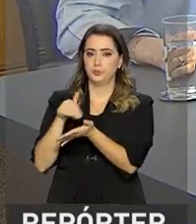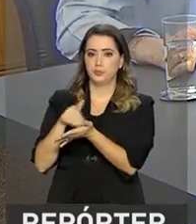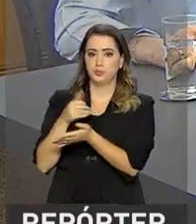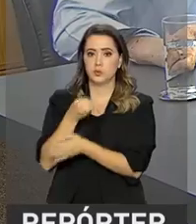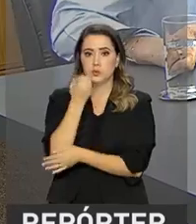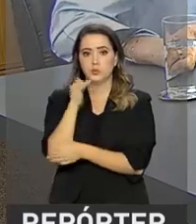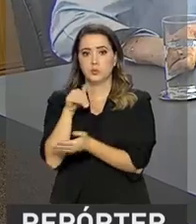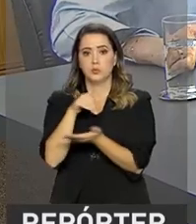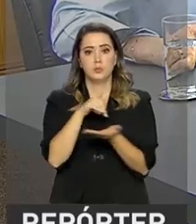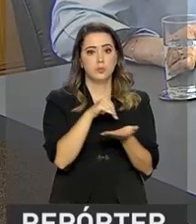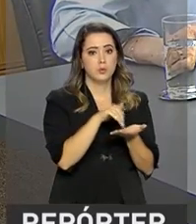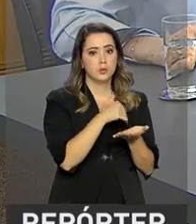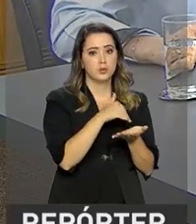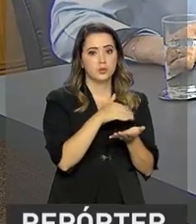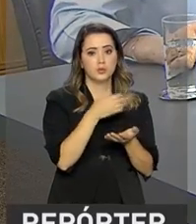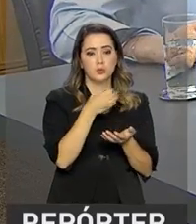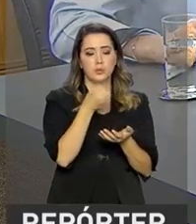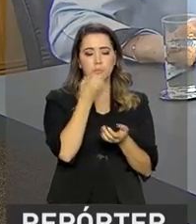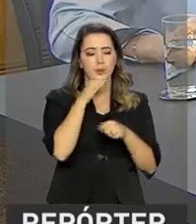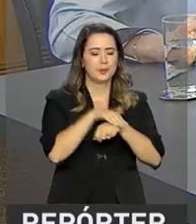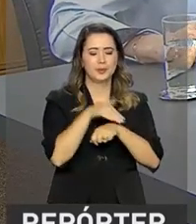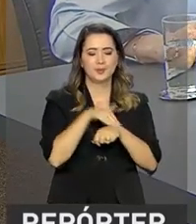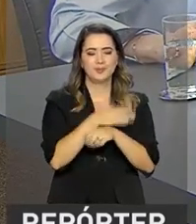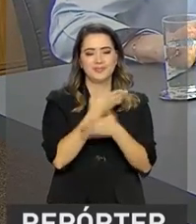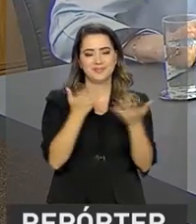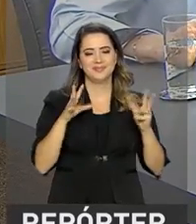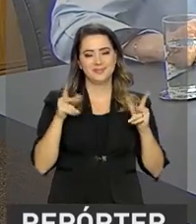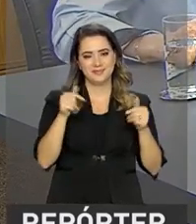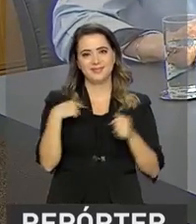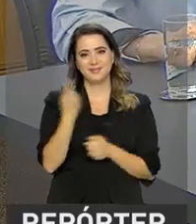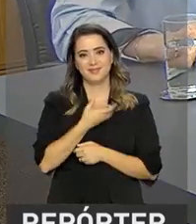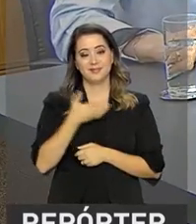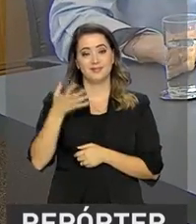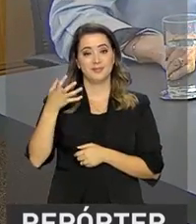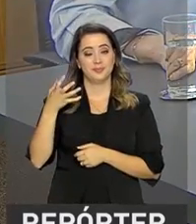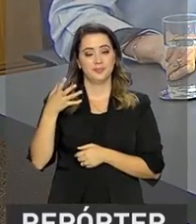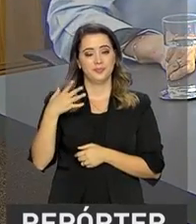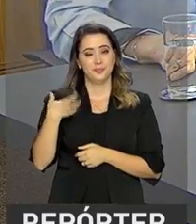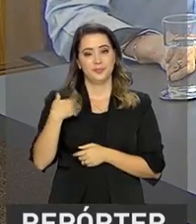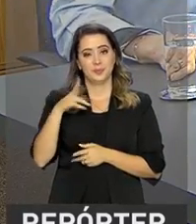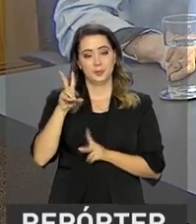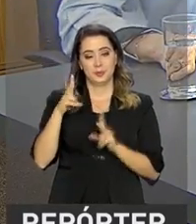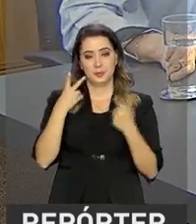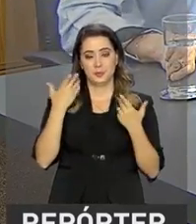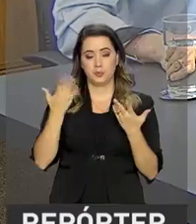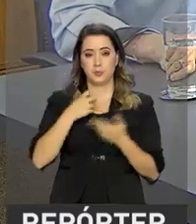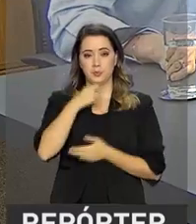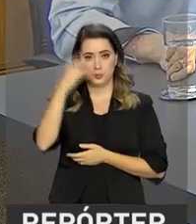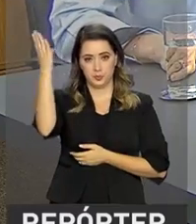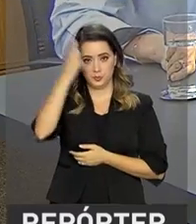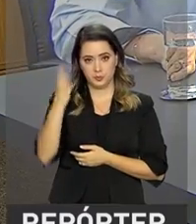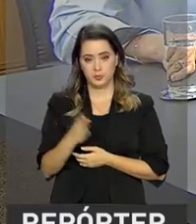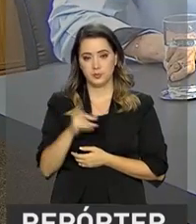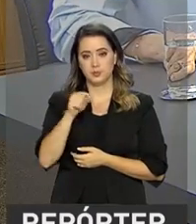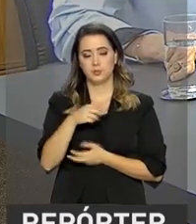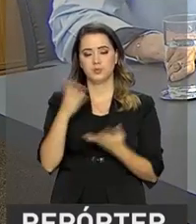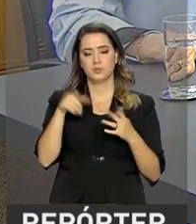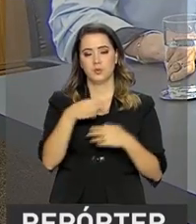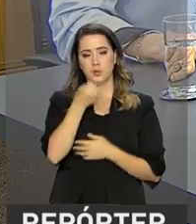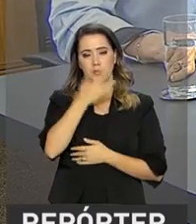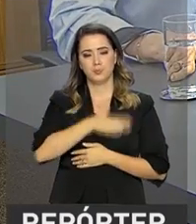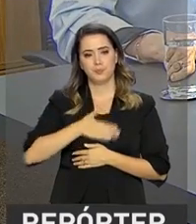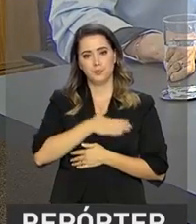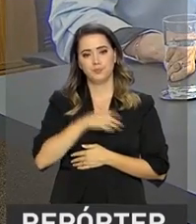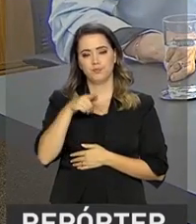boa noite gabriela mendes boa noite nós e blue em todos os nossos ouvintes da voz do brasil é uma satisfação imensa de volta aqui